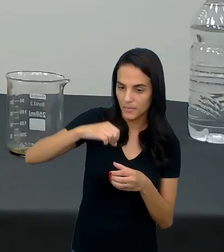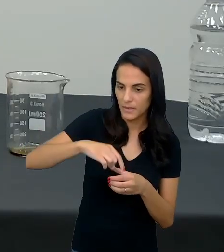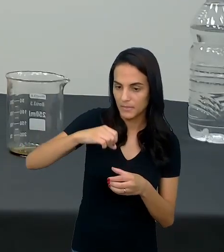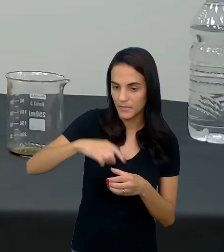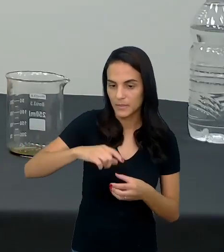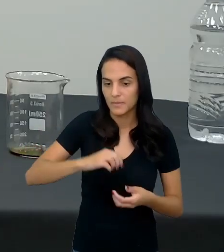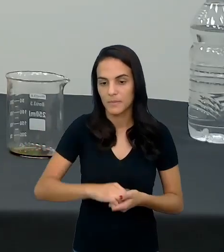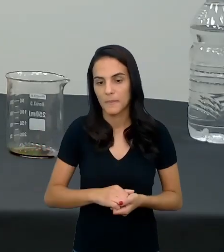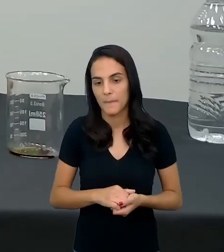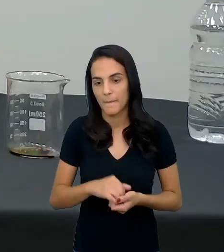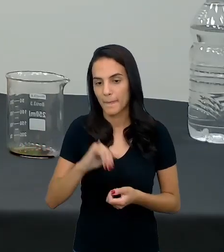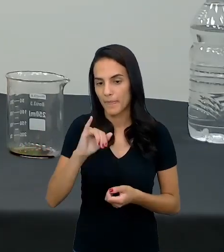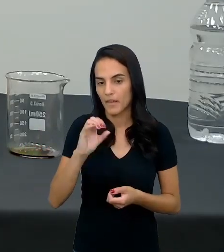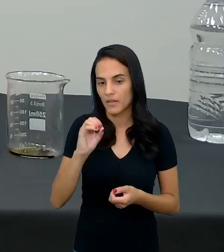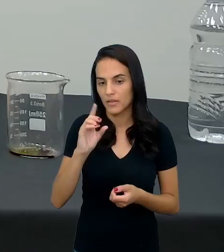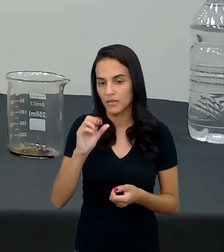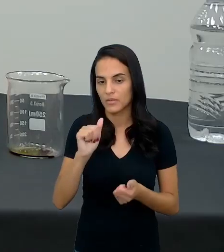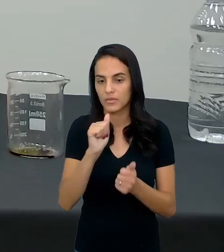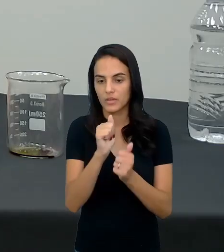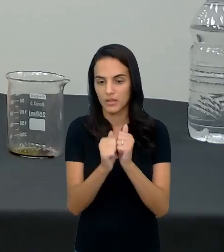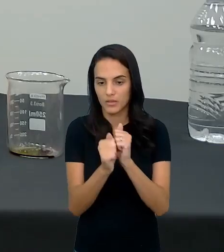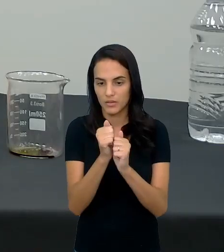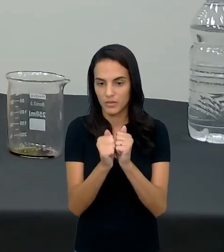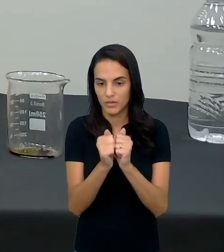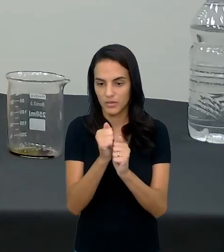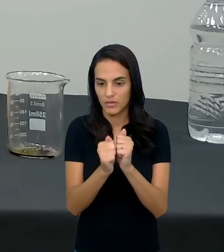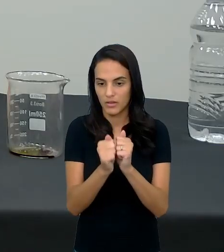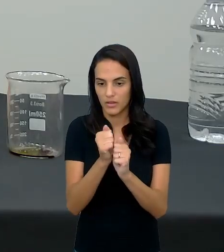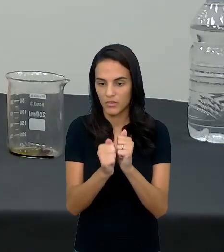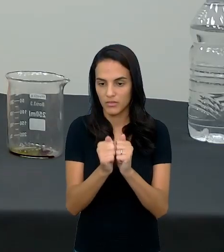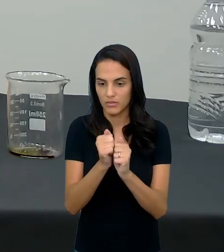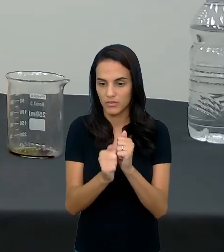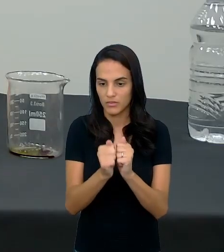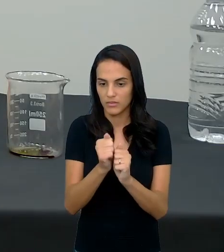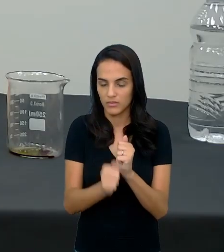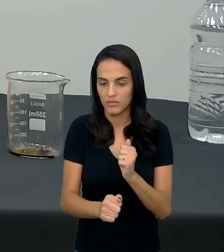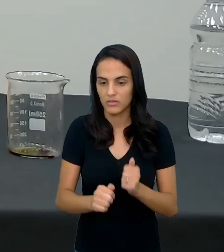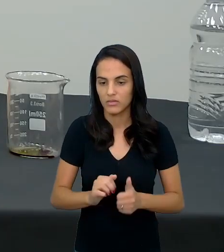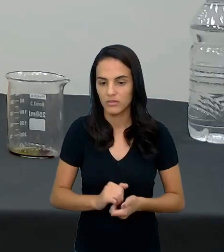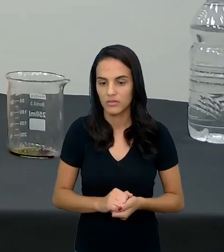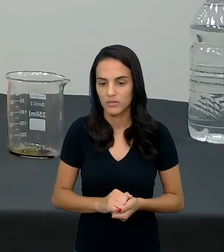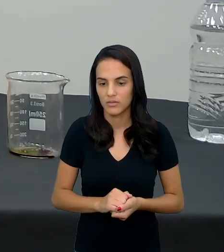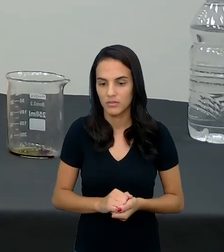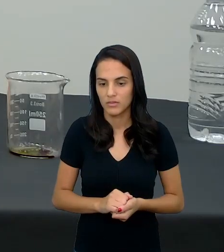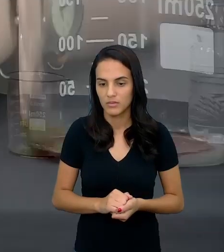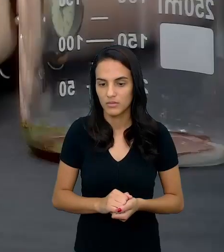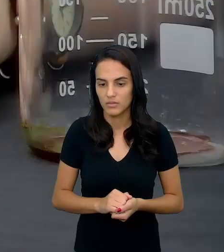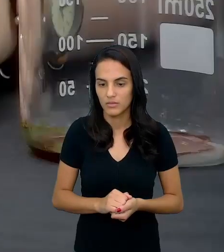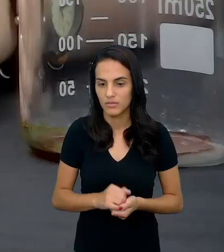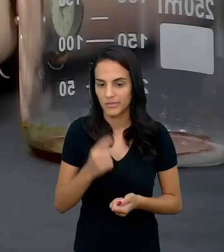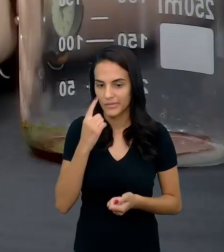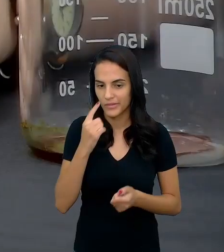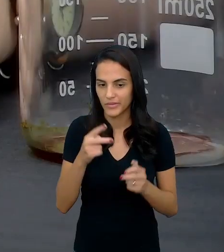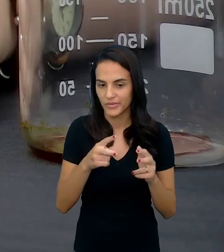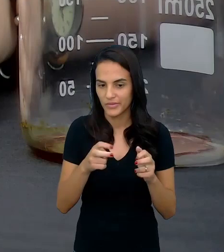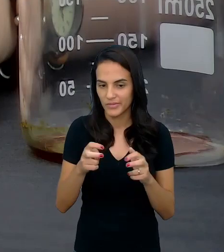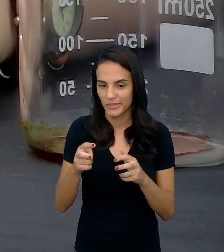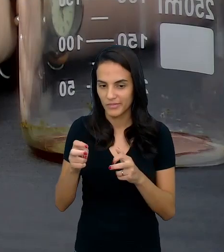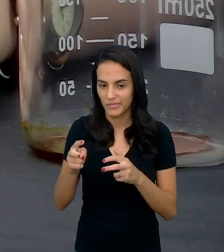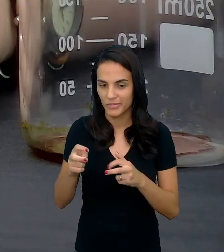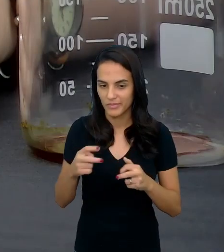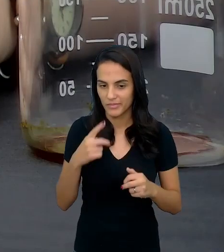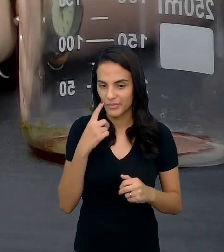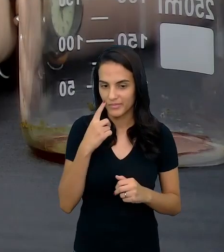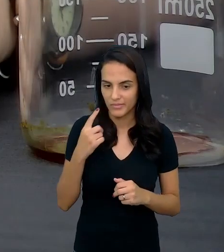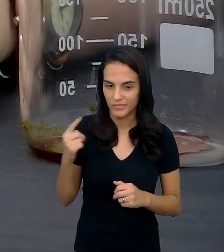essa coloração de iodo. Vou pingar aqui primeiro, olha só, no arroz. Fica bem perceptível logo quando